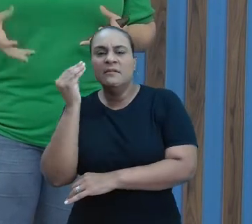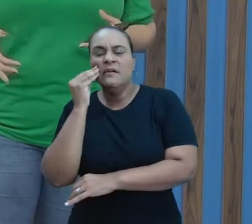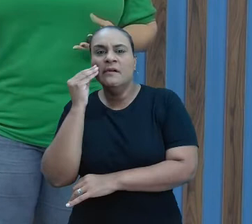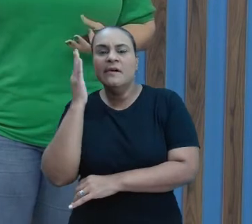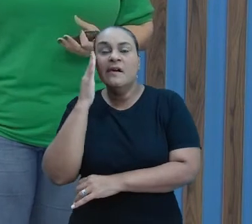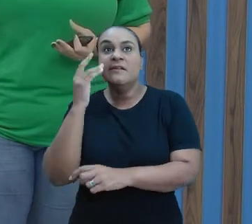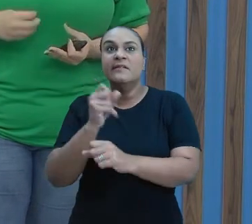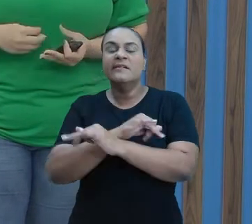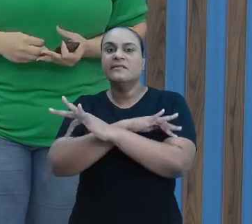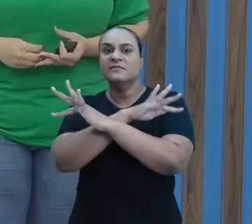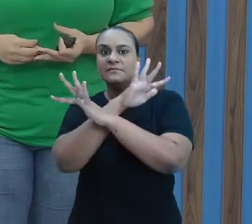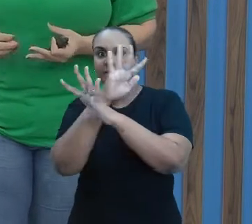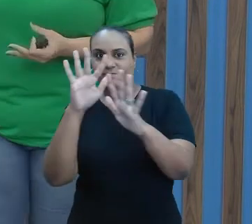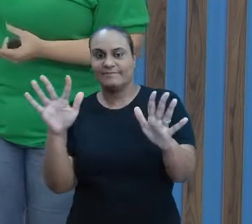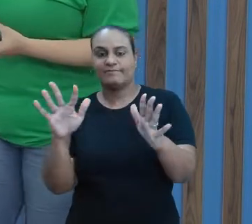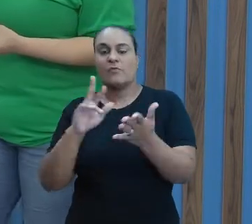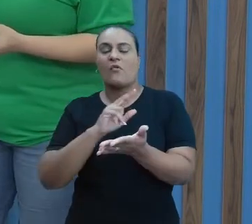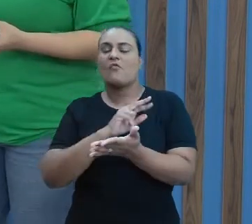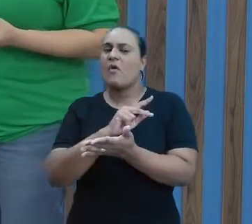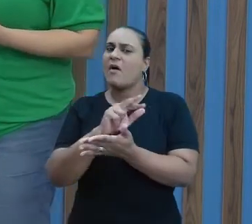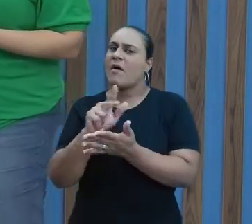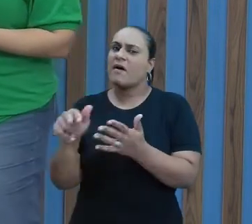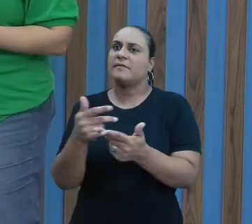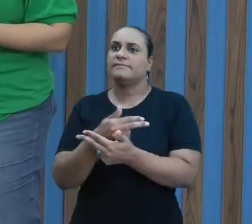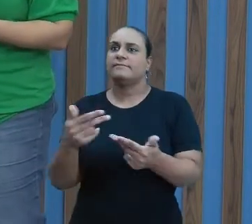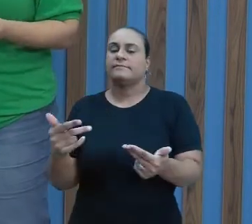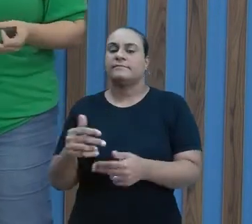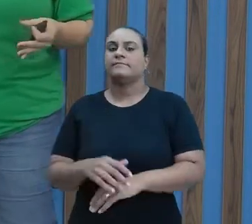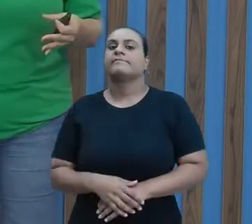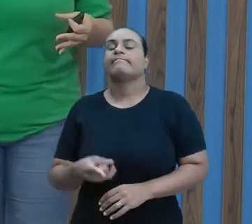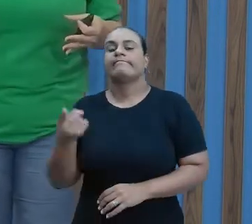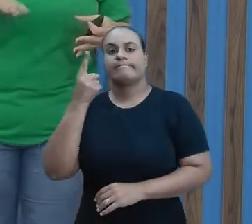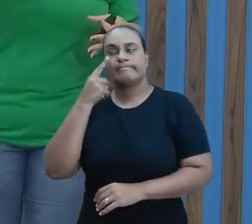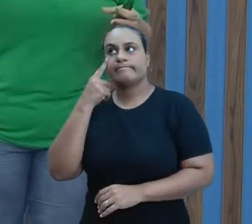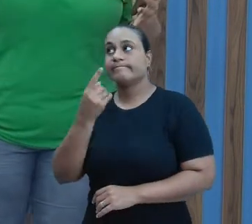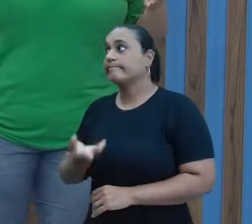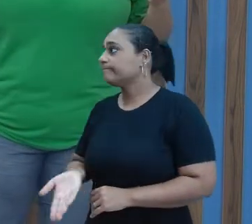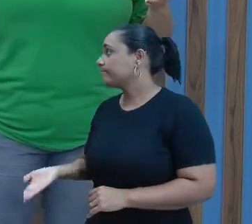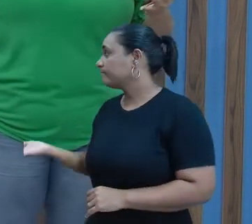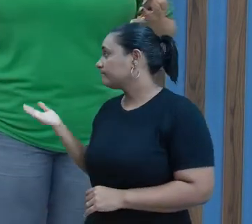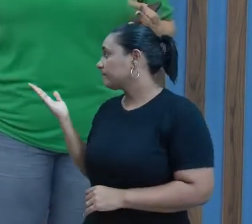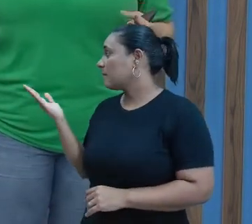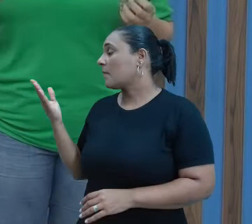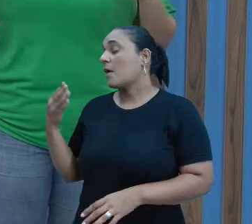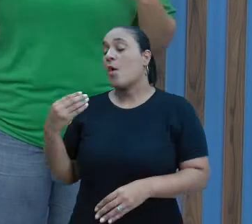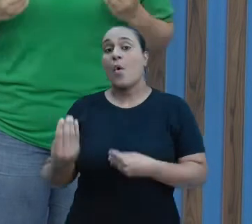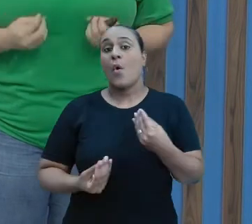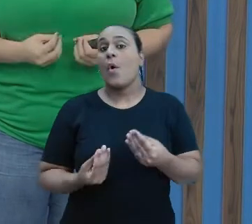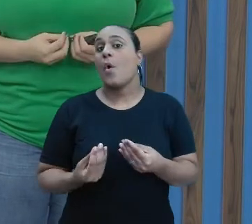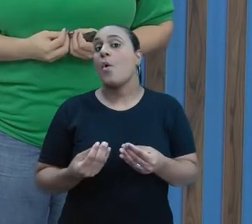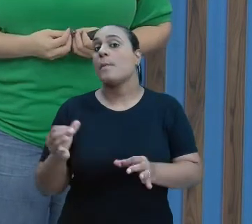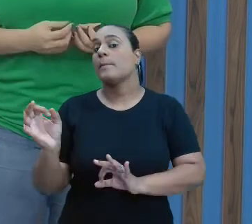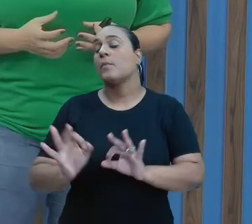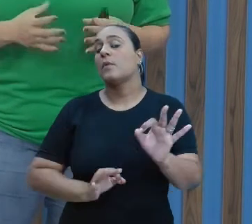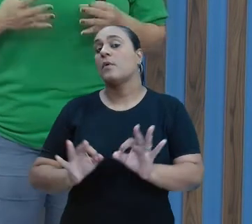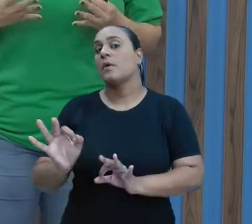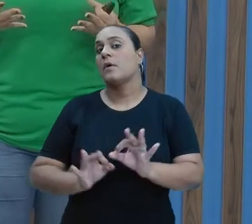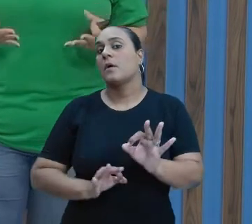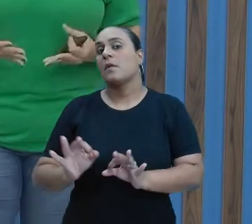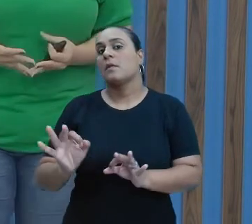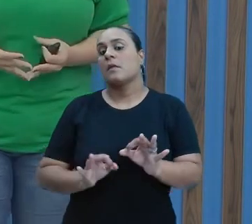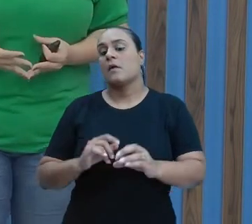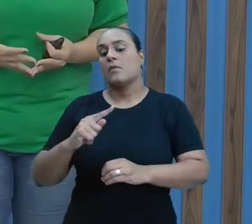coisas, né? E uma delas foi essa questão aqui, ó, de como é que a gente vai organizar